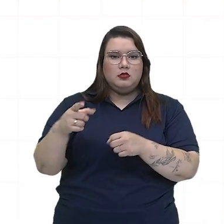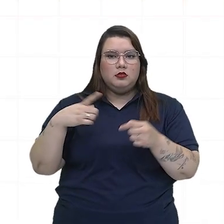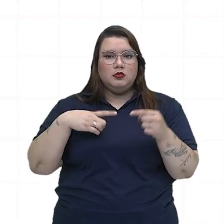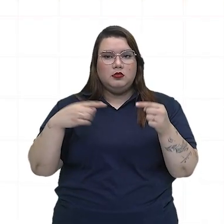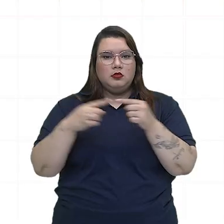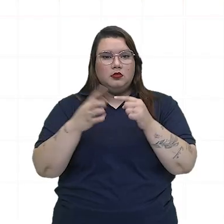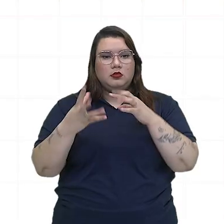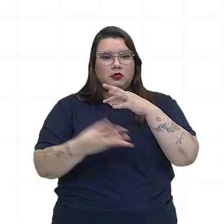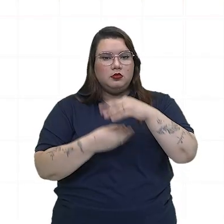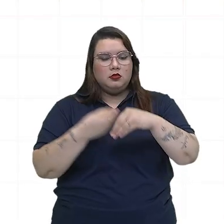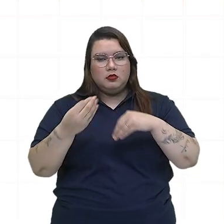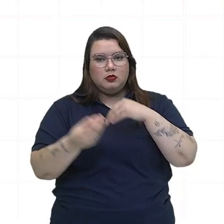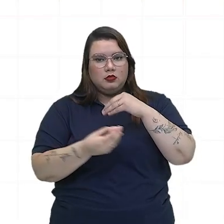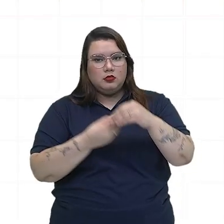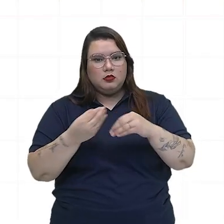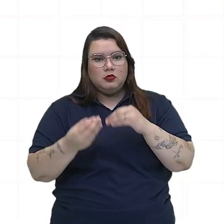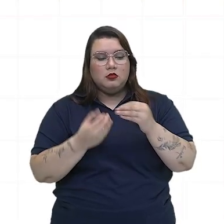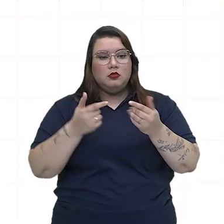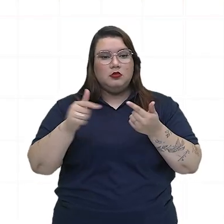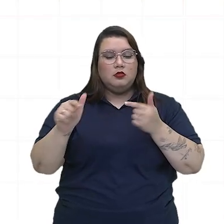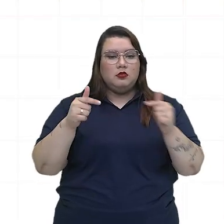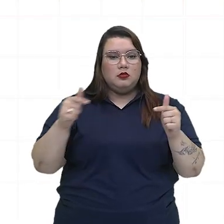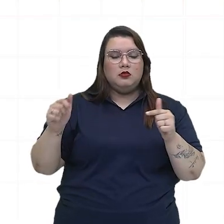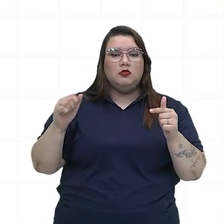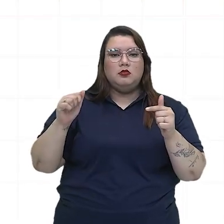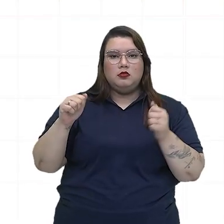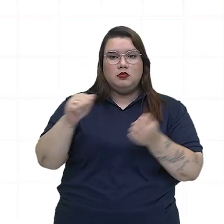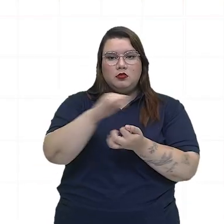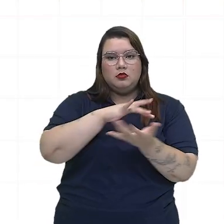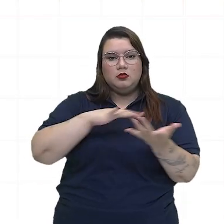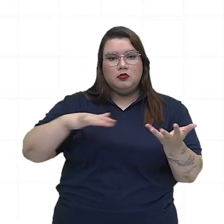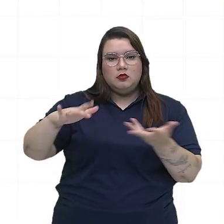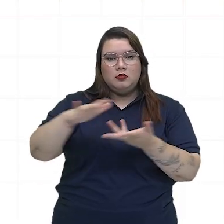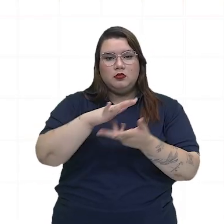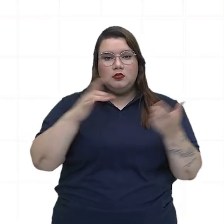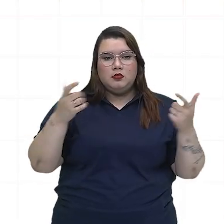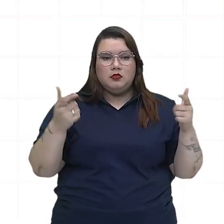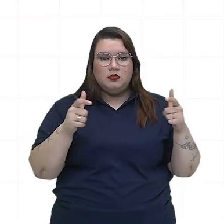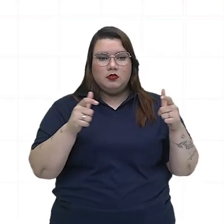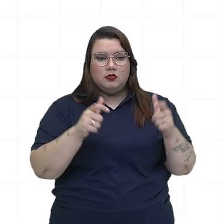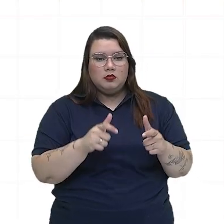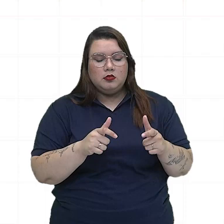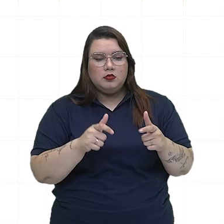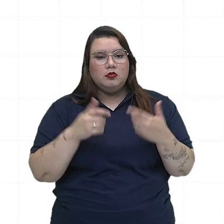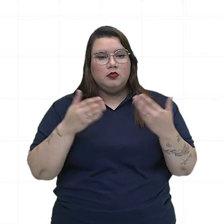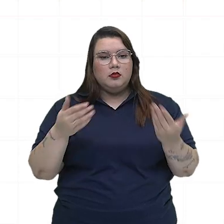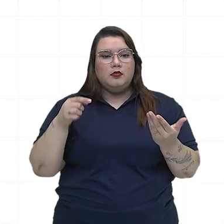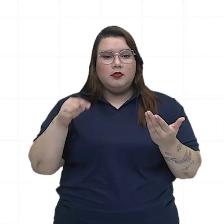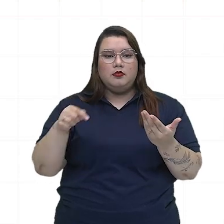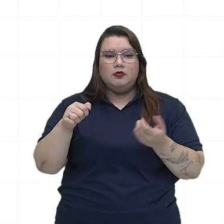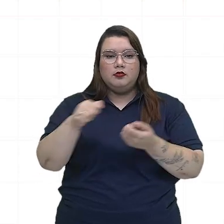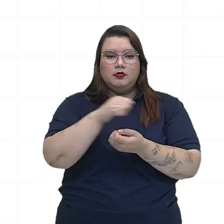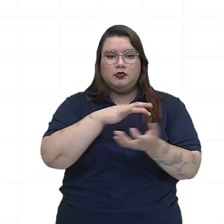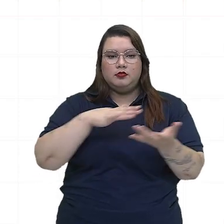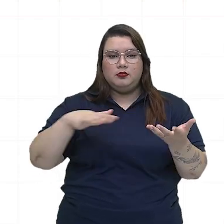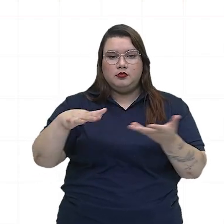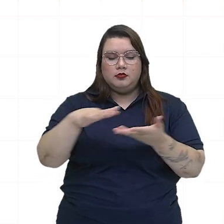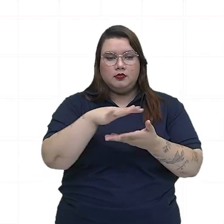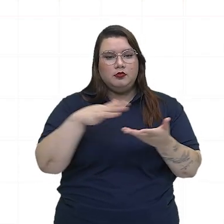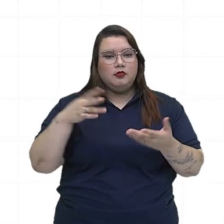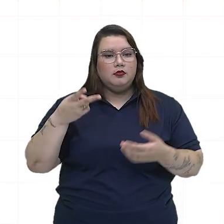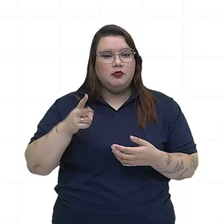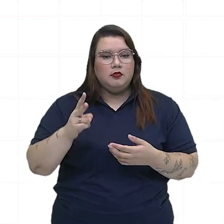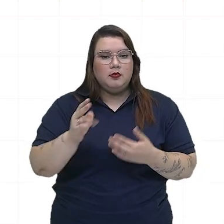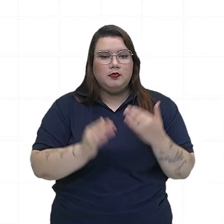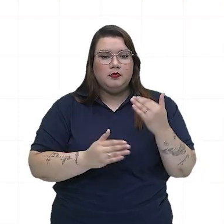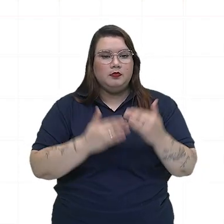por fusões com outras galáxias menores e a nossa galáxia Via Láctea ela